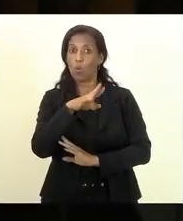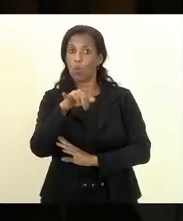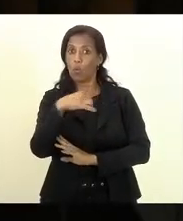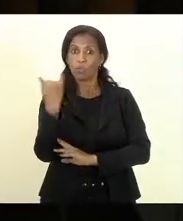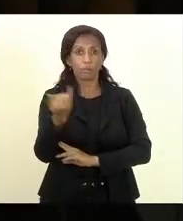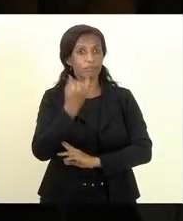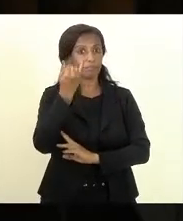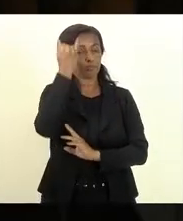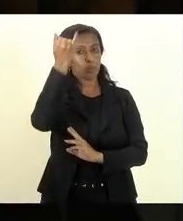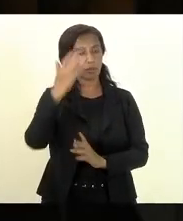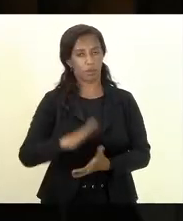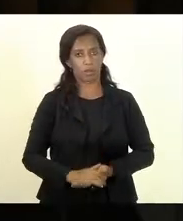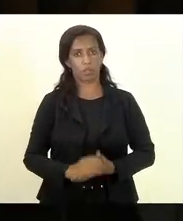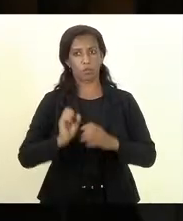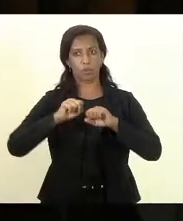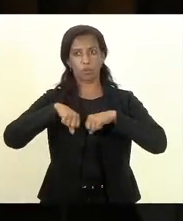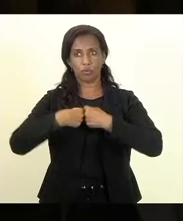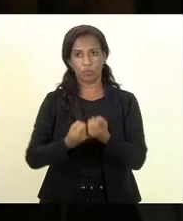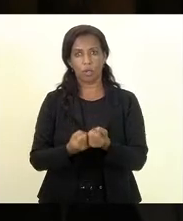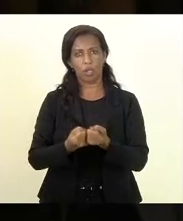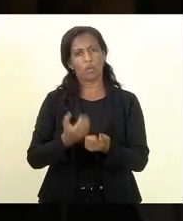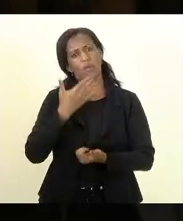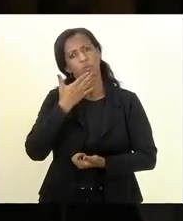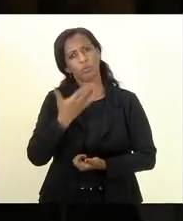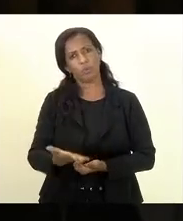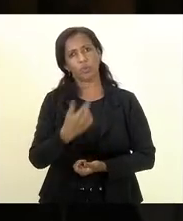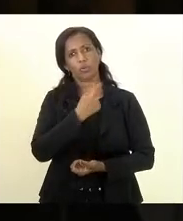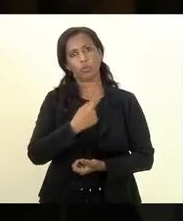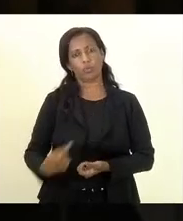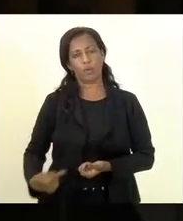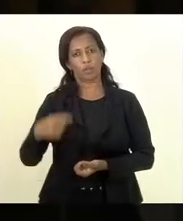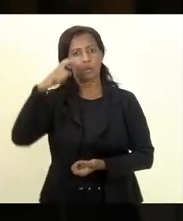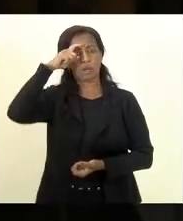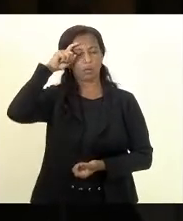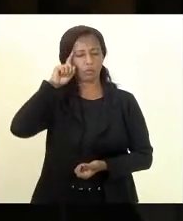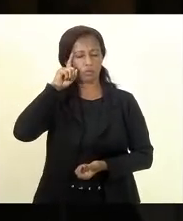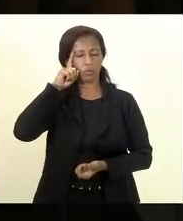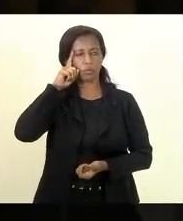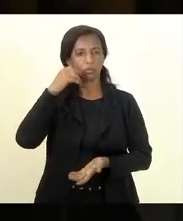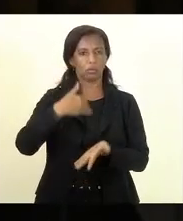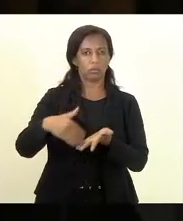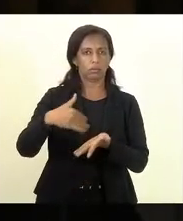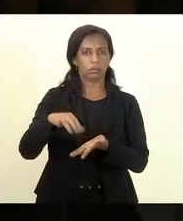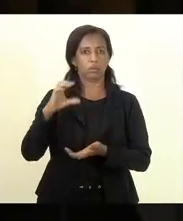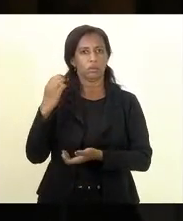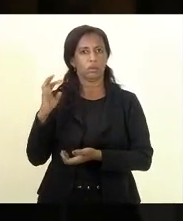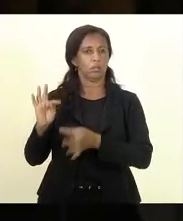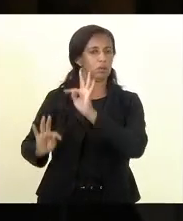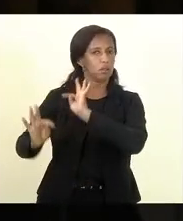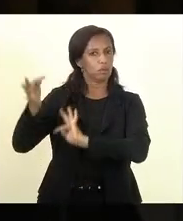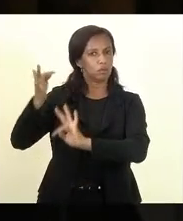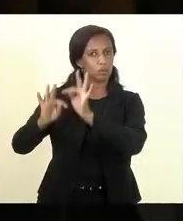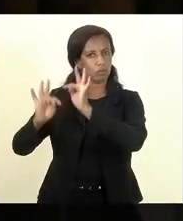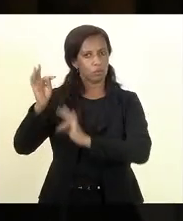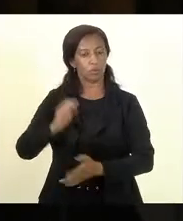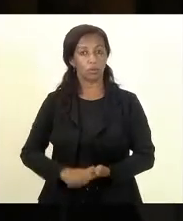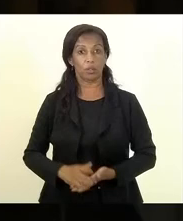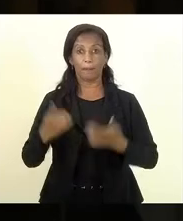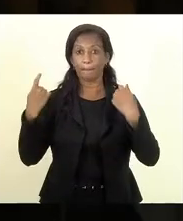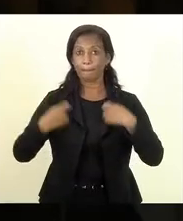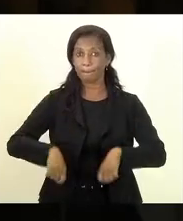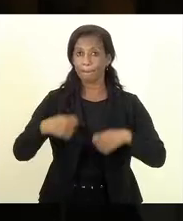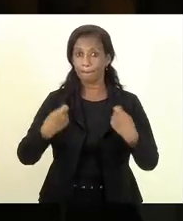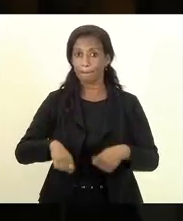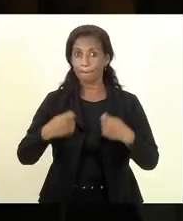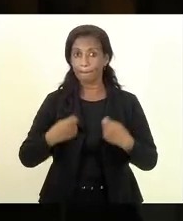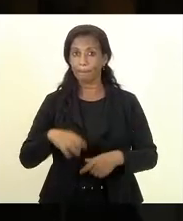que consolidá-la e fortalecê-la. Então, faço aqui um apelo ao governador Cláudio Castro, à Secretaria de Ciência, Tecnologia e Inovação. Nós precisamos